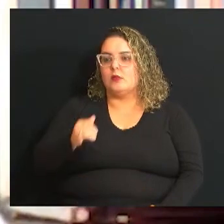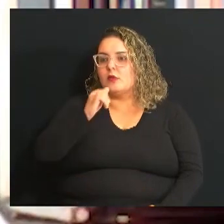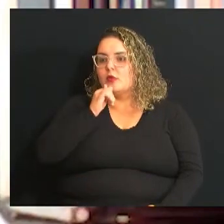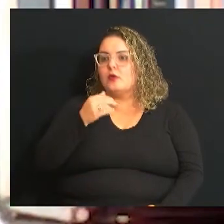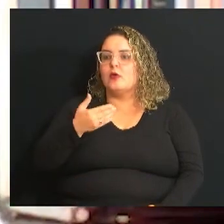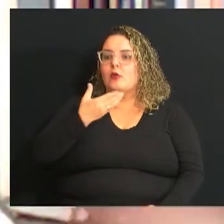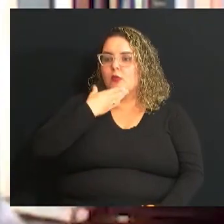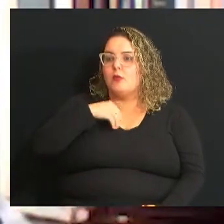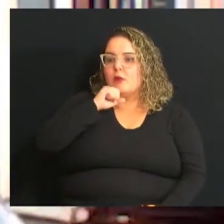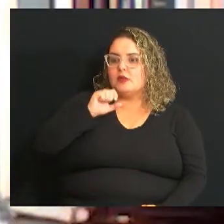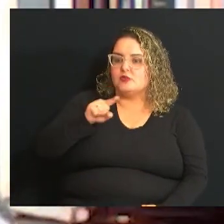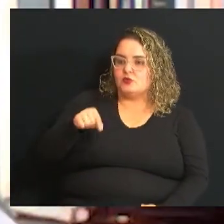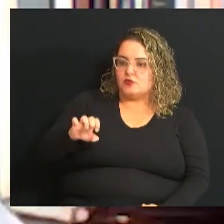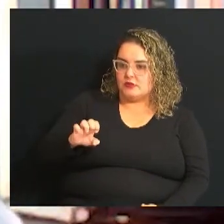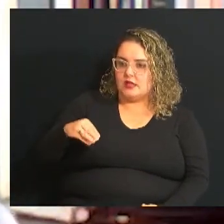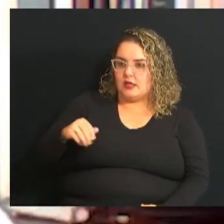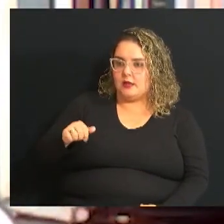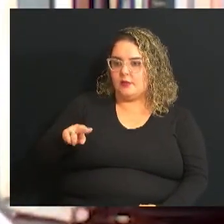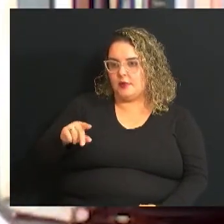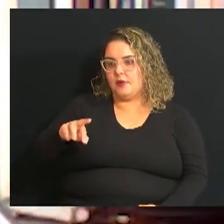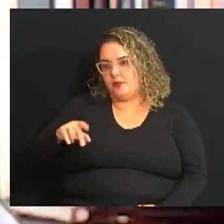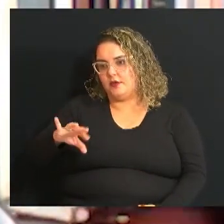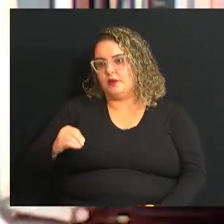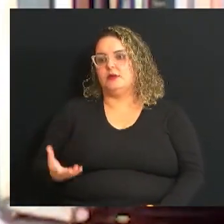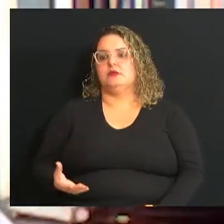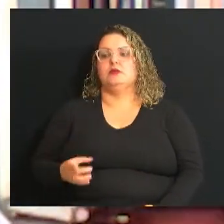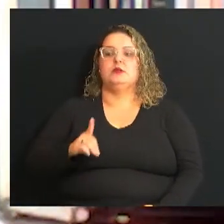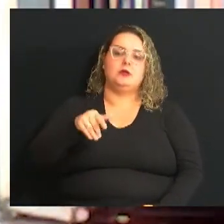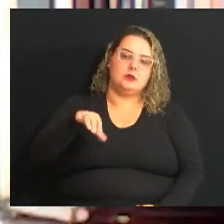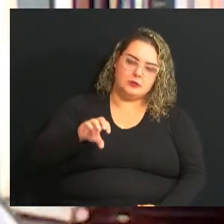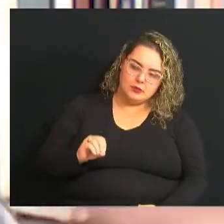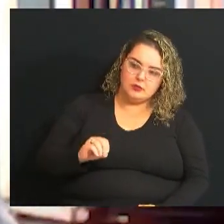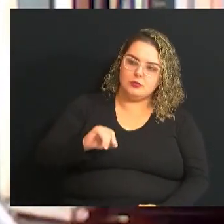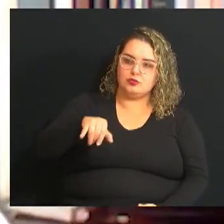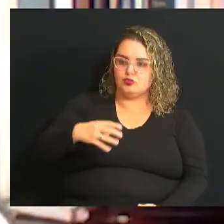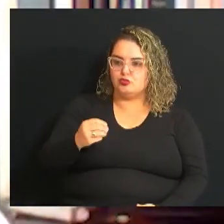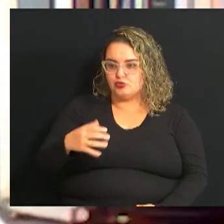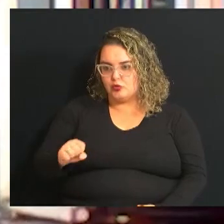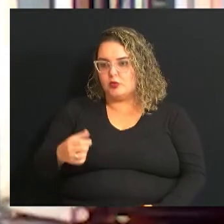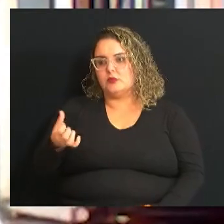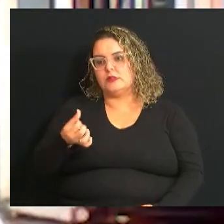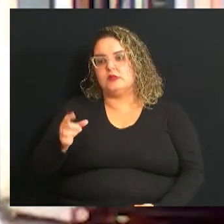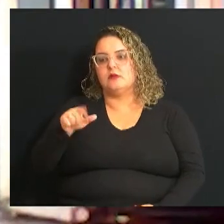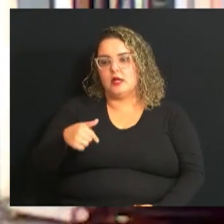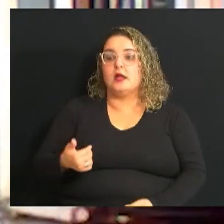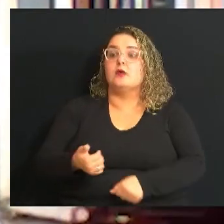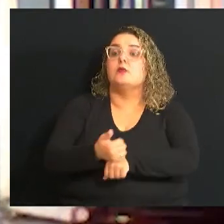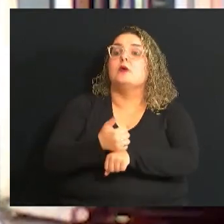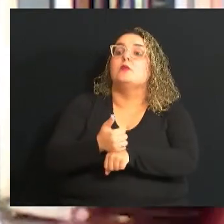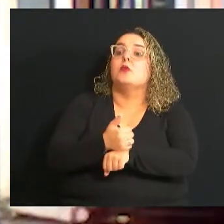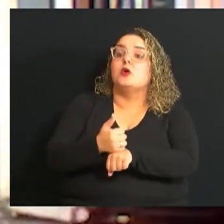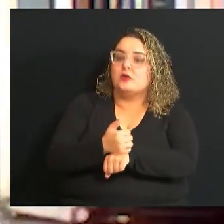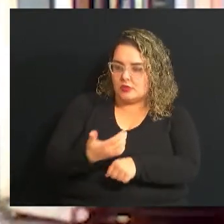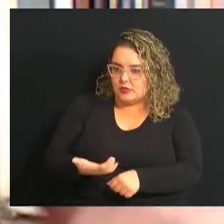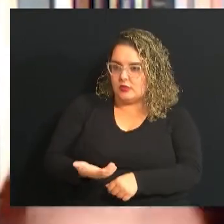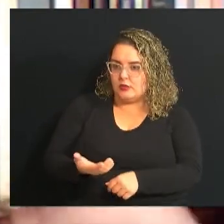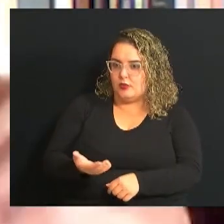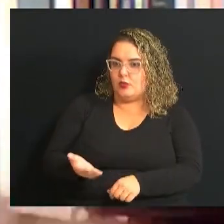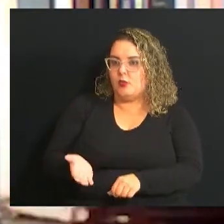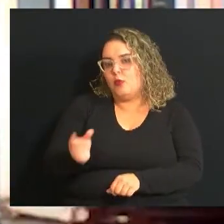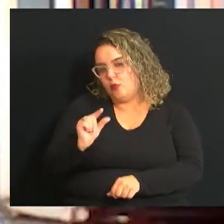de 1868, quer dizer, é bem posterior, é uma data bem posterior, né? E não consta.